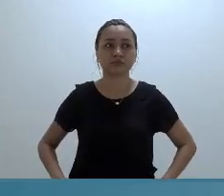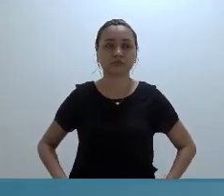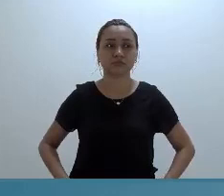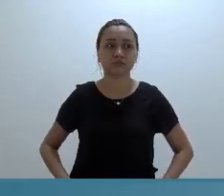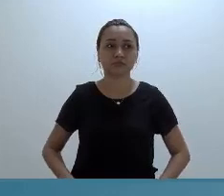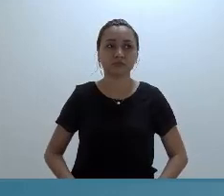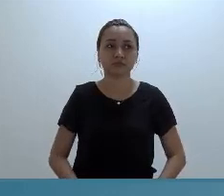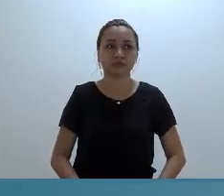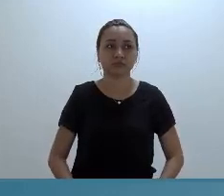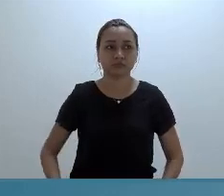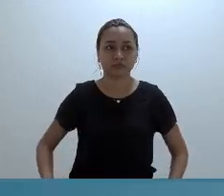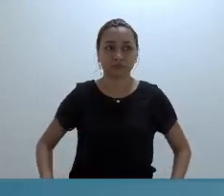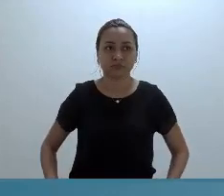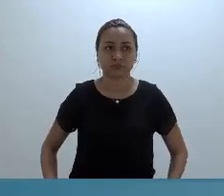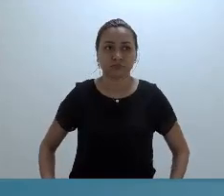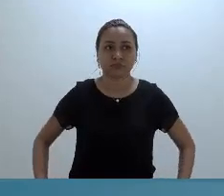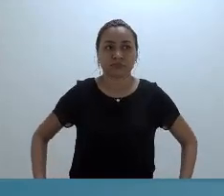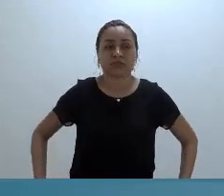vida.